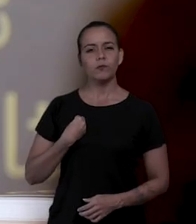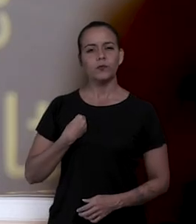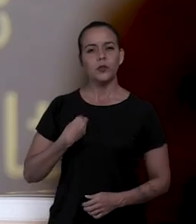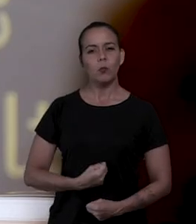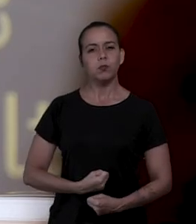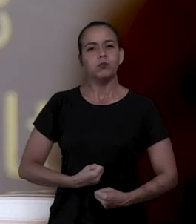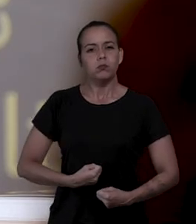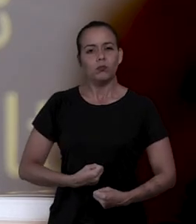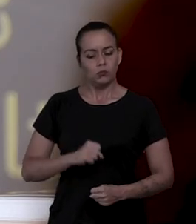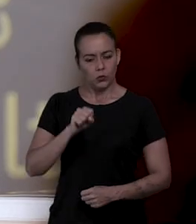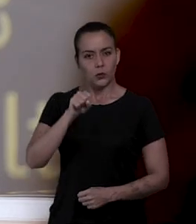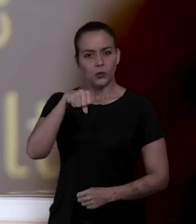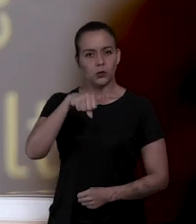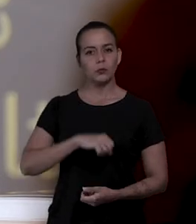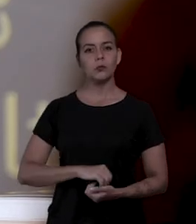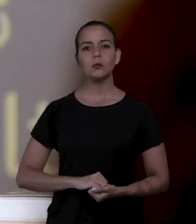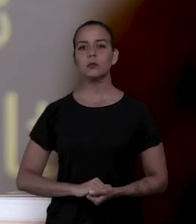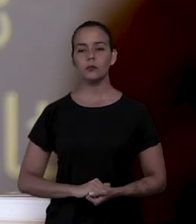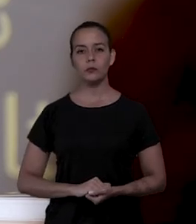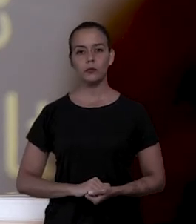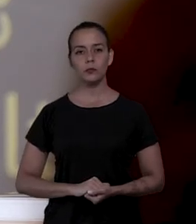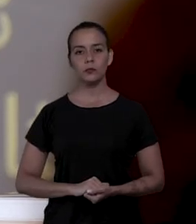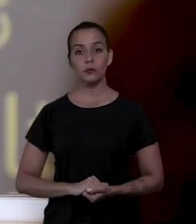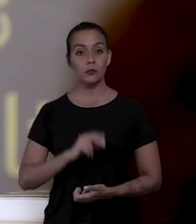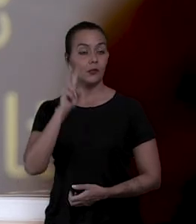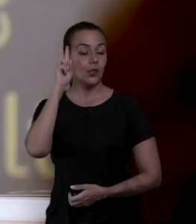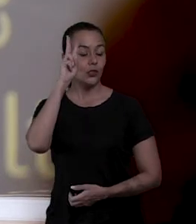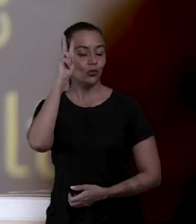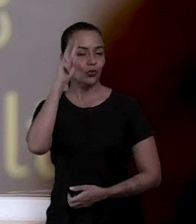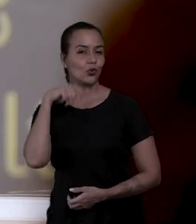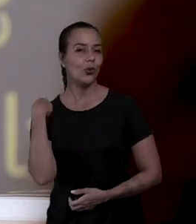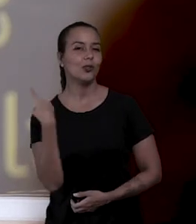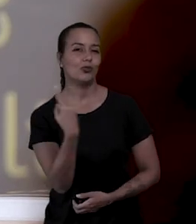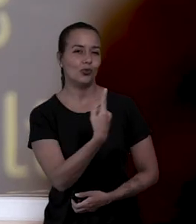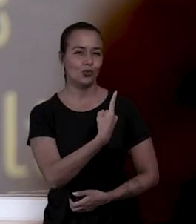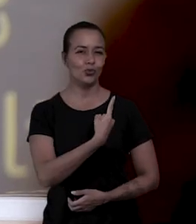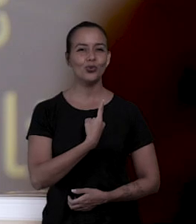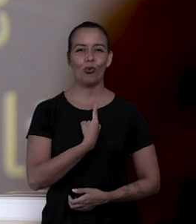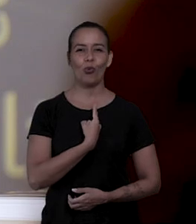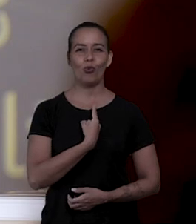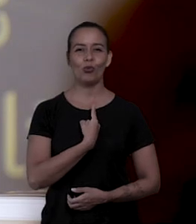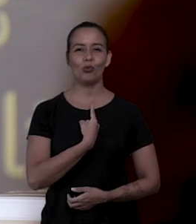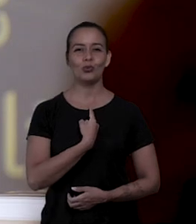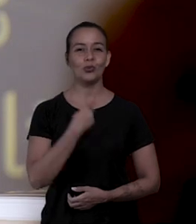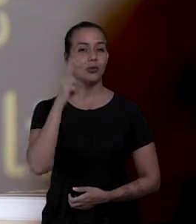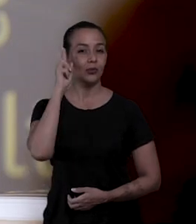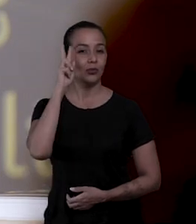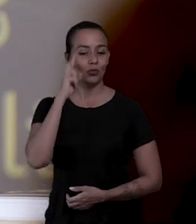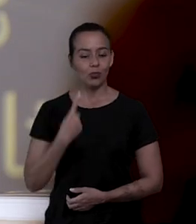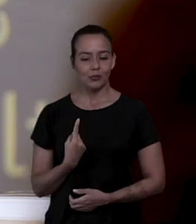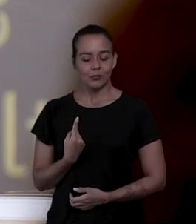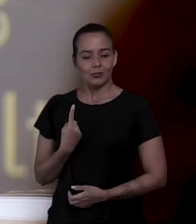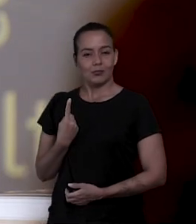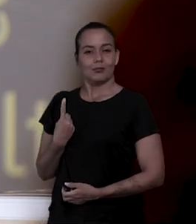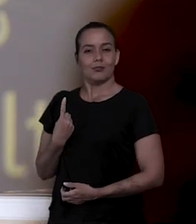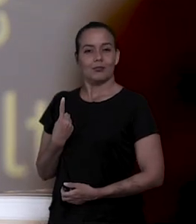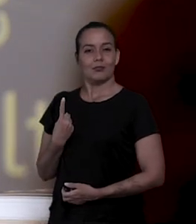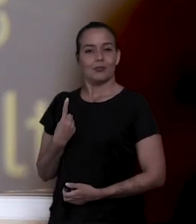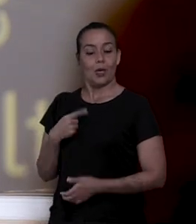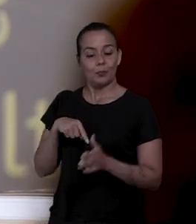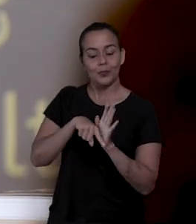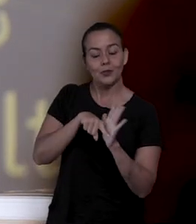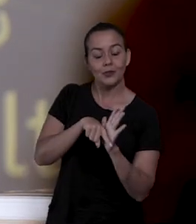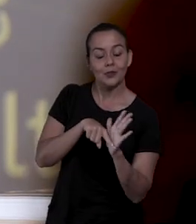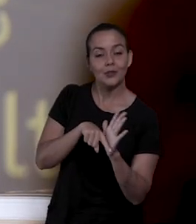As nossas histórias, as nossas subjetividades, as nossas pesquisas, os nossos